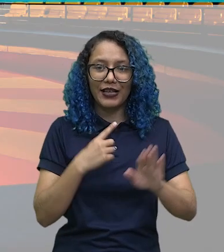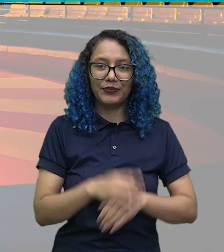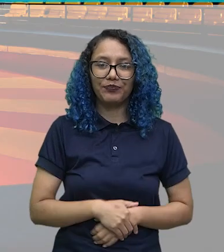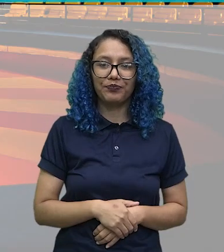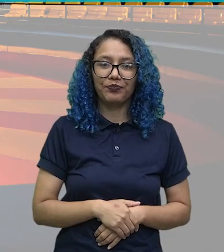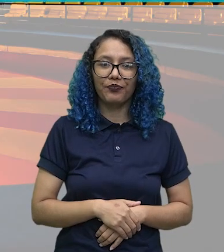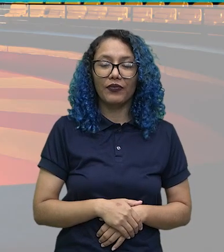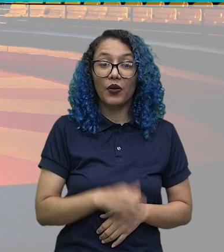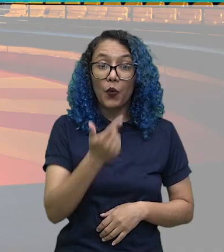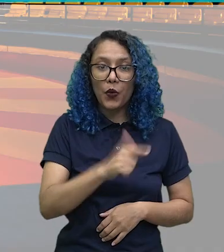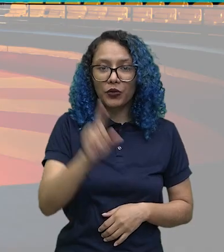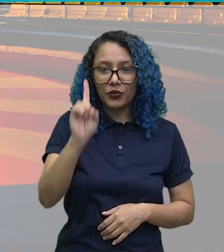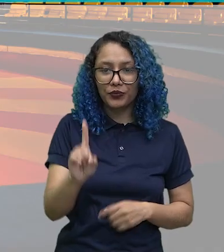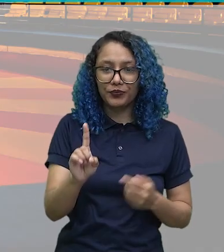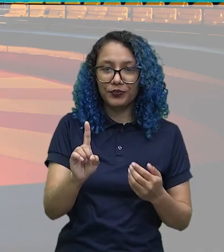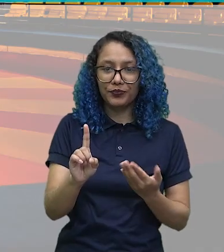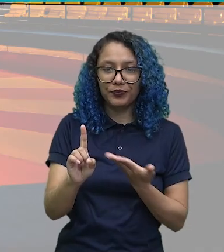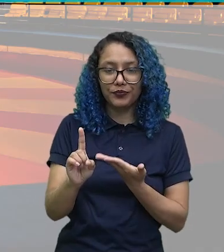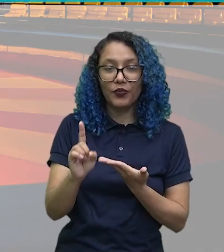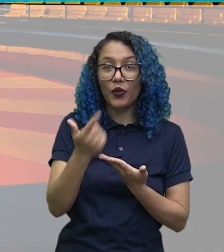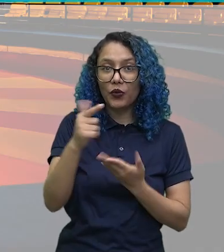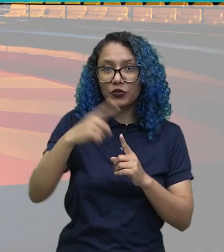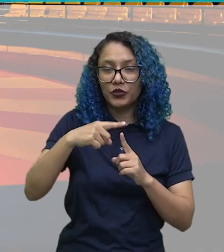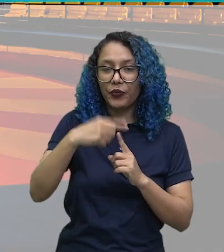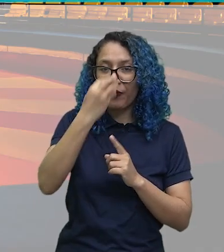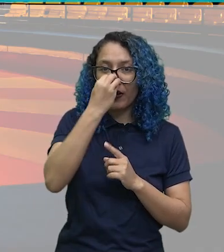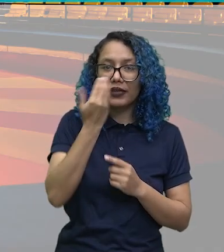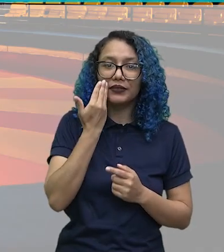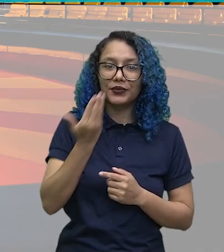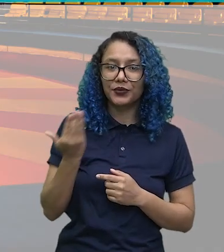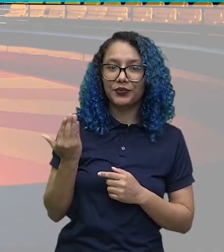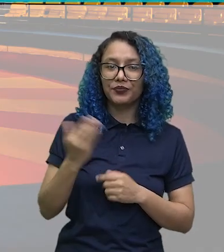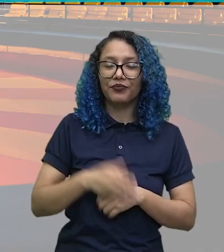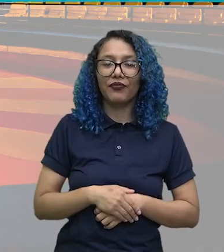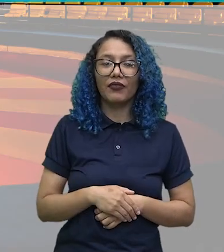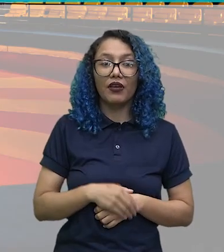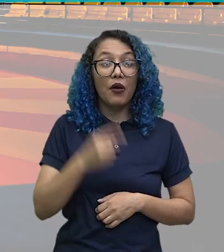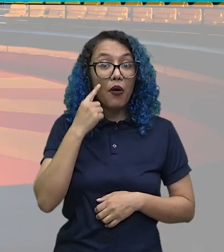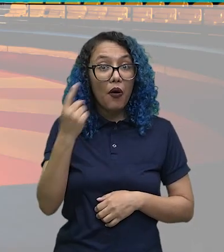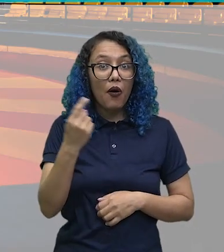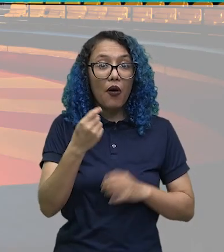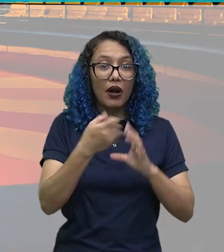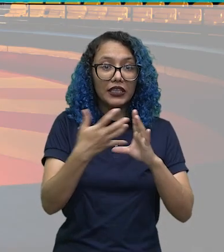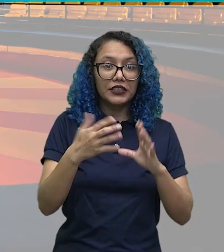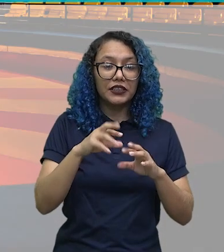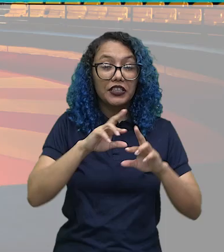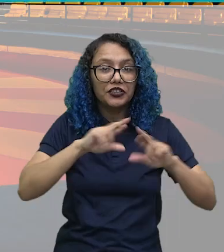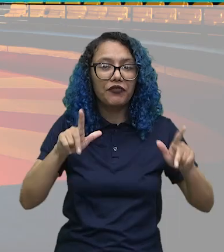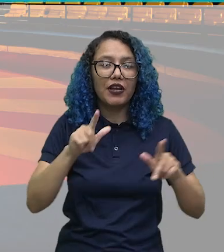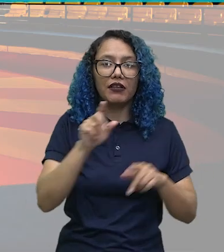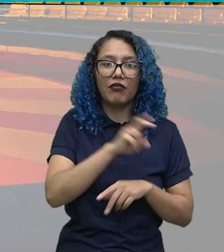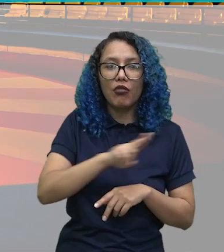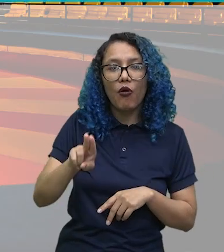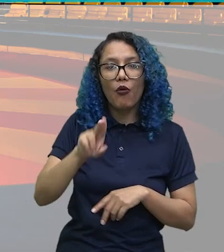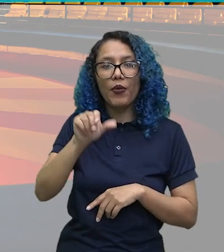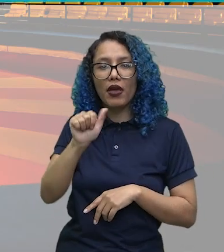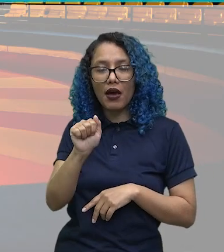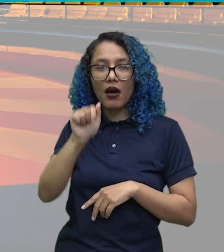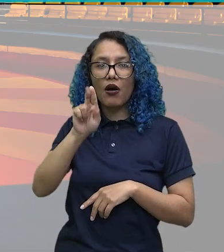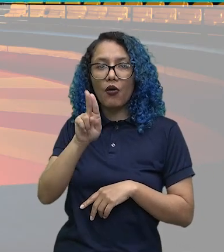E agora nós temos aqui um outro tipo de palhaço, como vocês podem ver, a característica dele é o palhaço